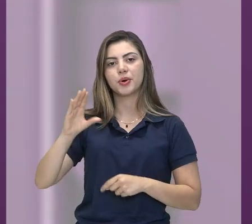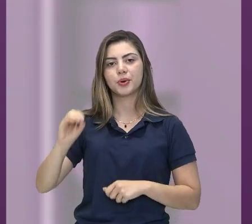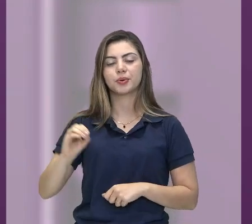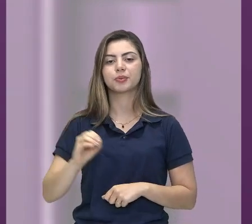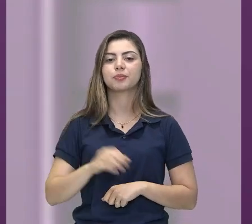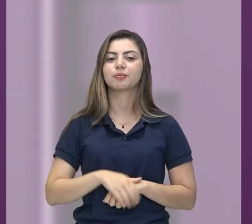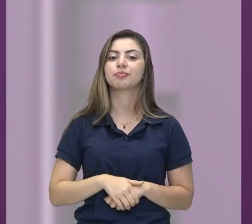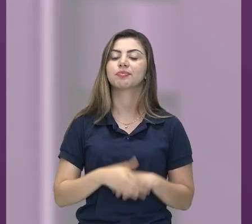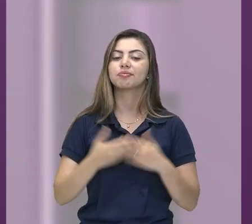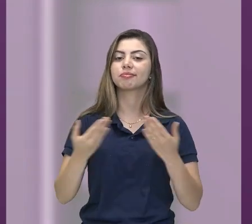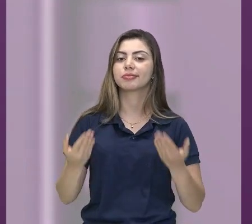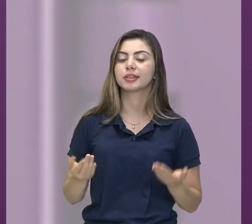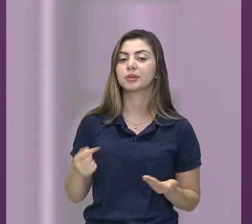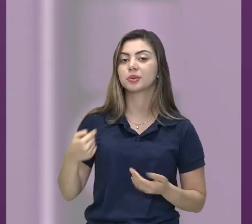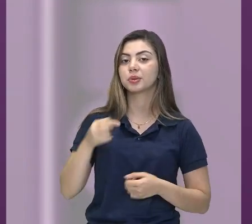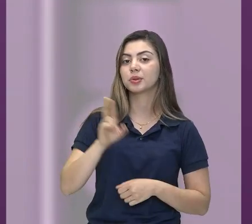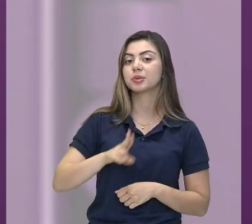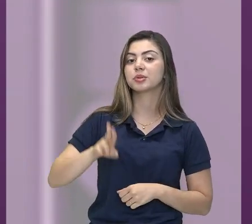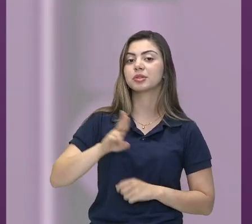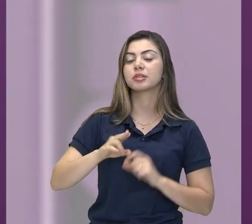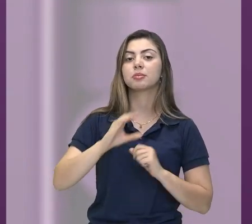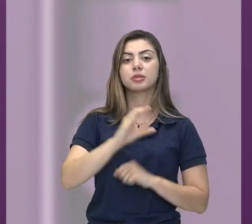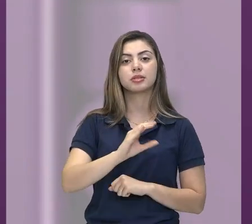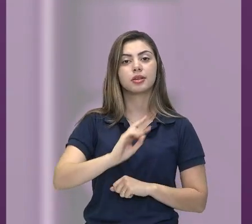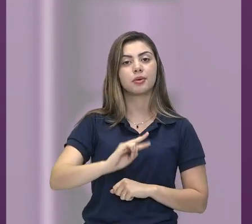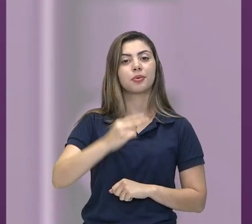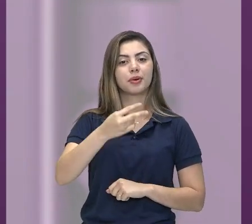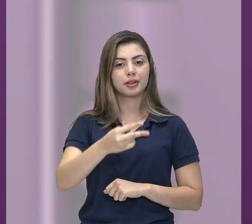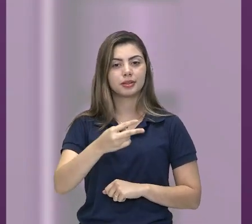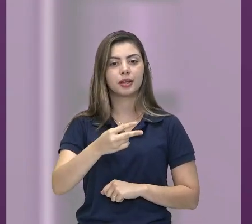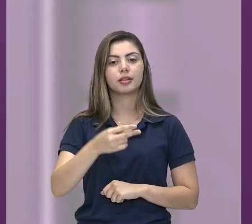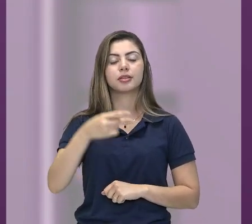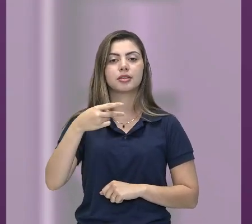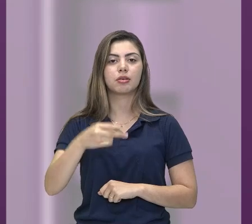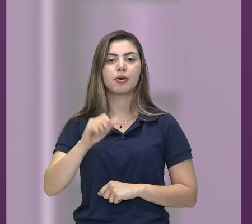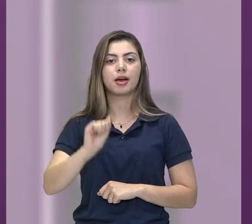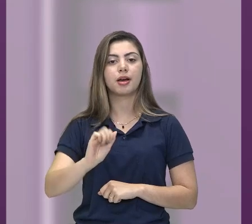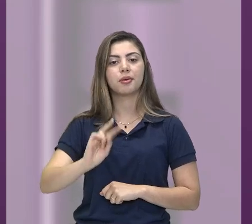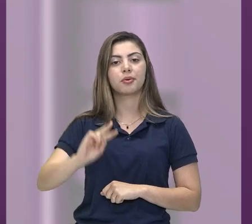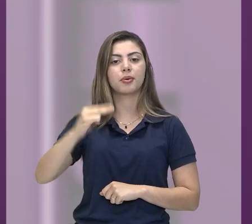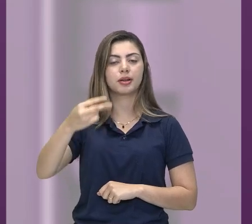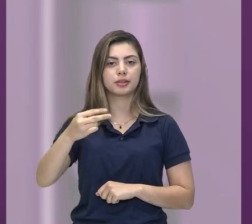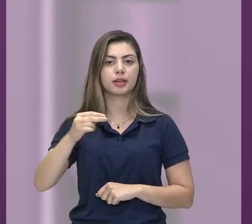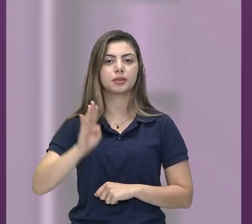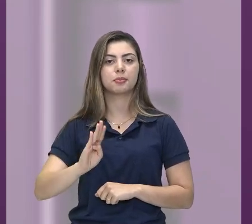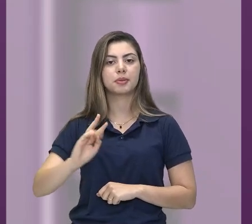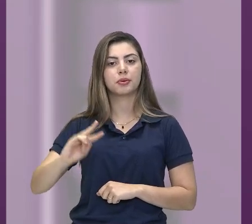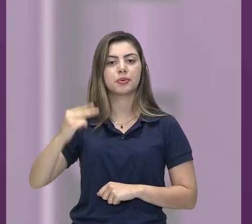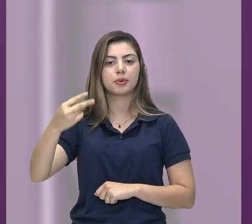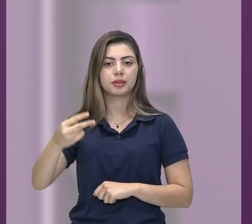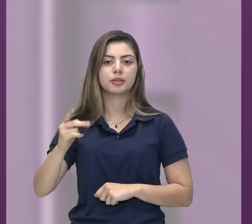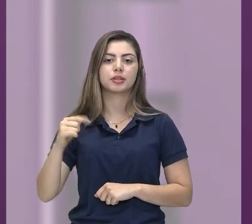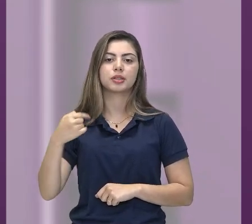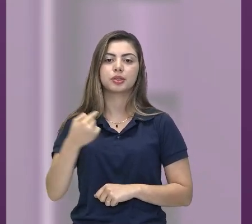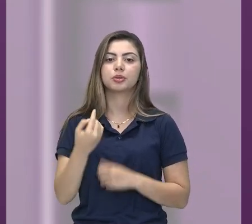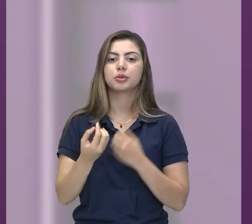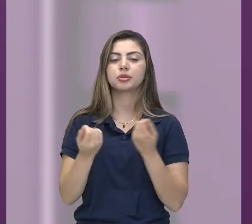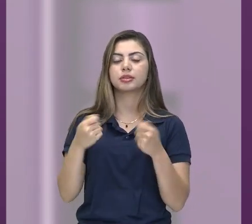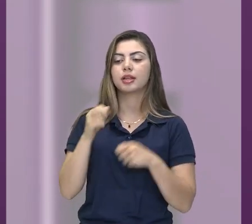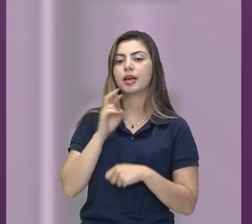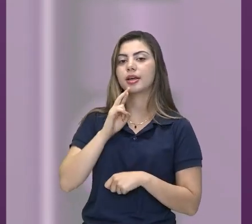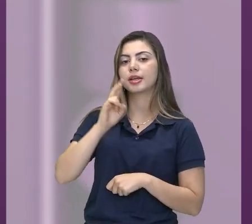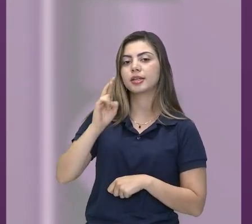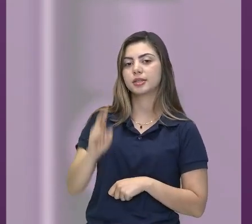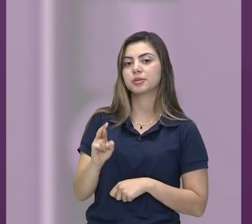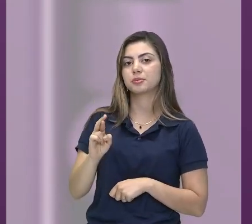aí, a gente utilizou lá o c ao quadrado, né? Igual ao quadrado menos b ao quadrado. Encontramos então um resultado para